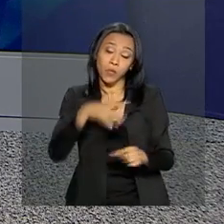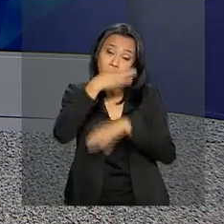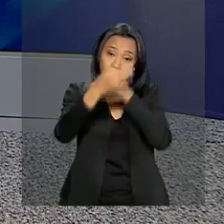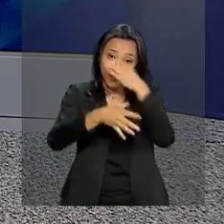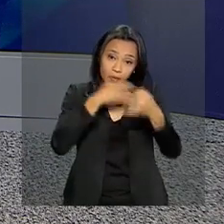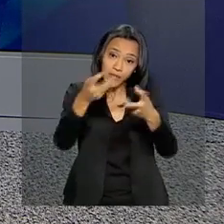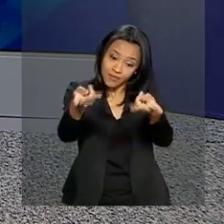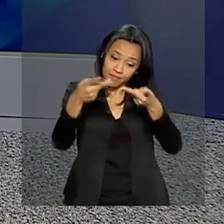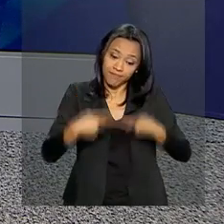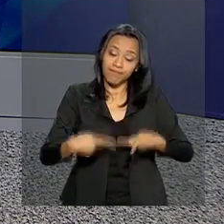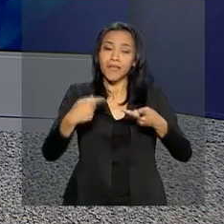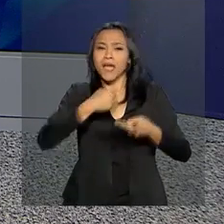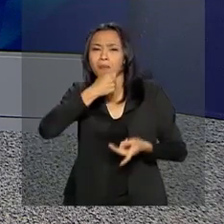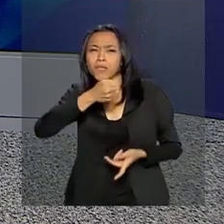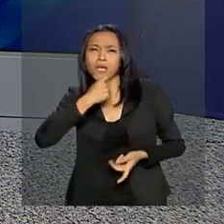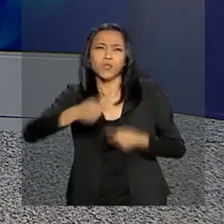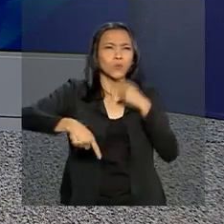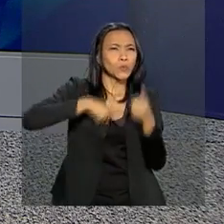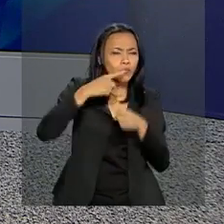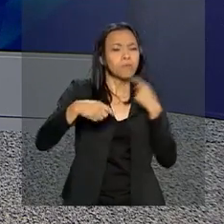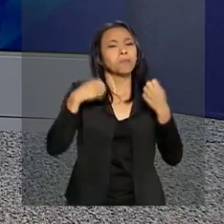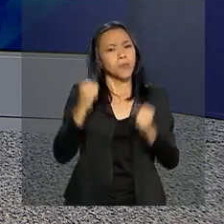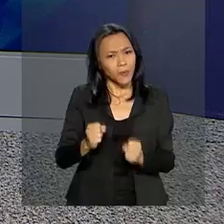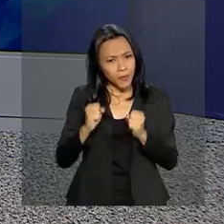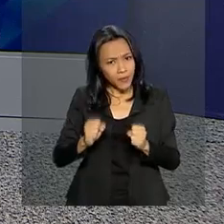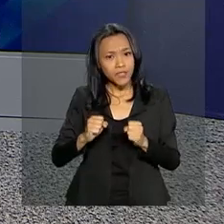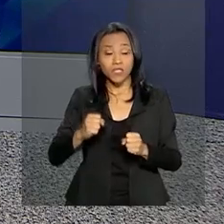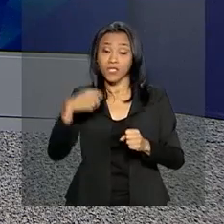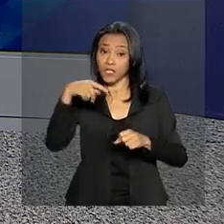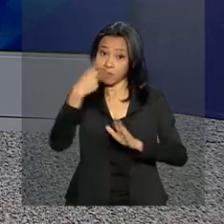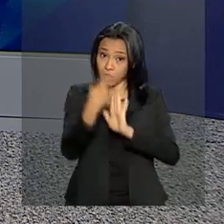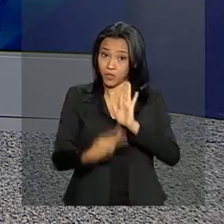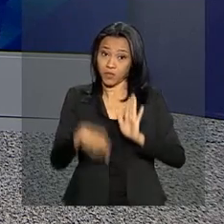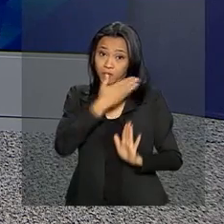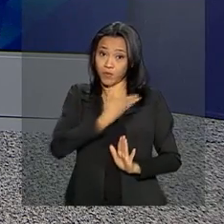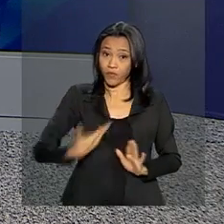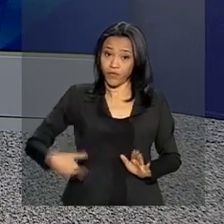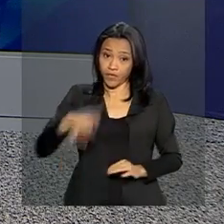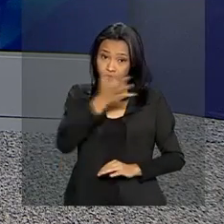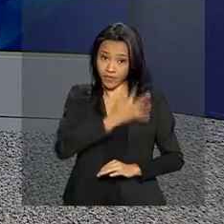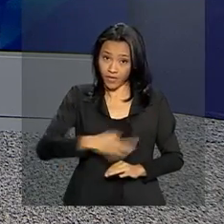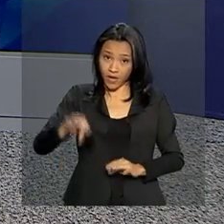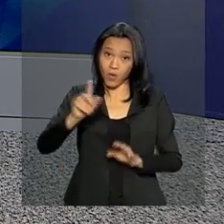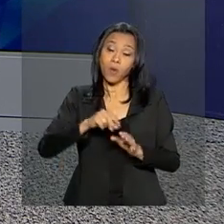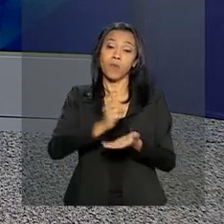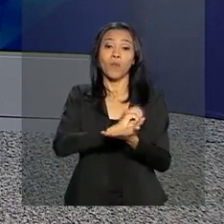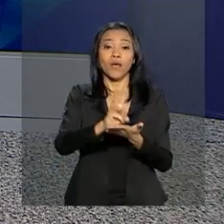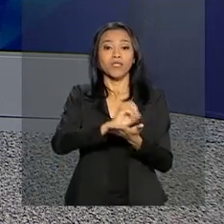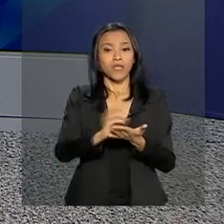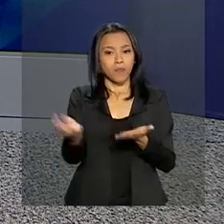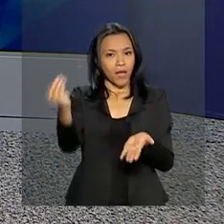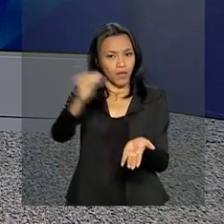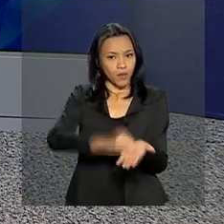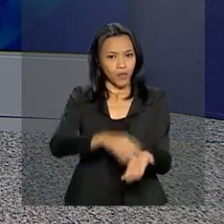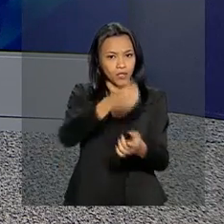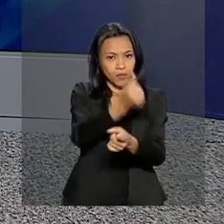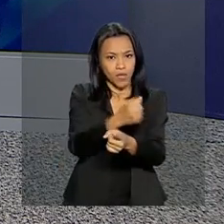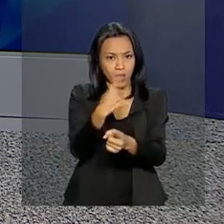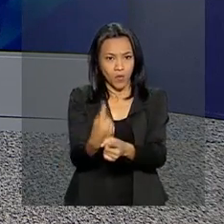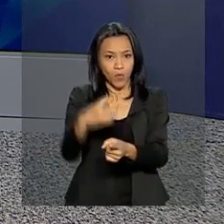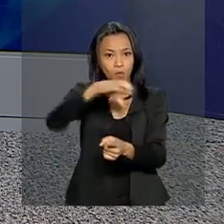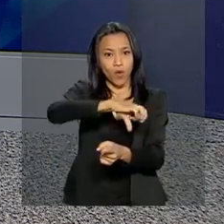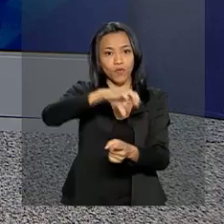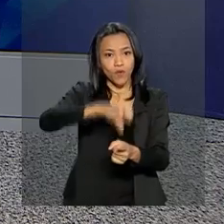de reportagens e dúvidas sobre programas e ações do governo federal para o nosso axapi anote aí é 61